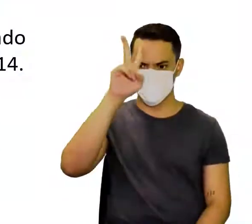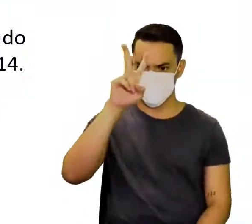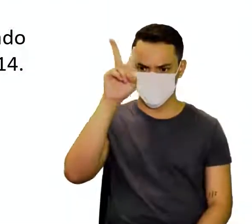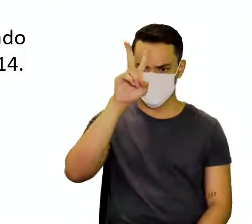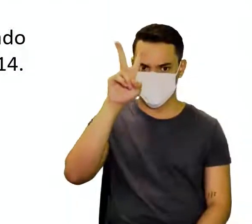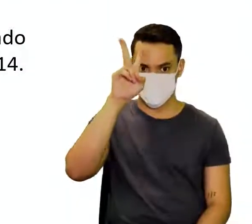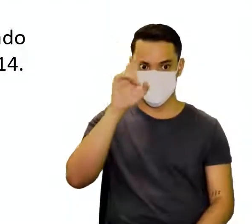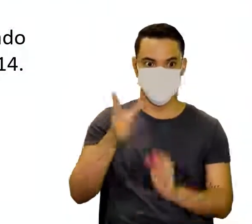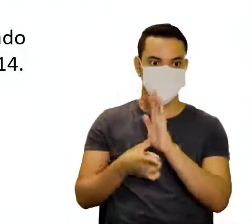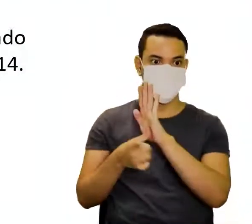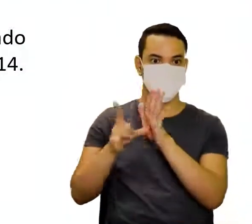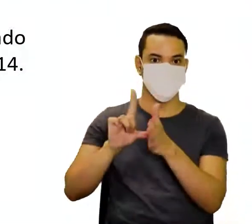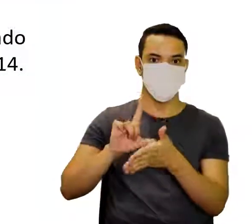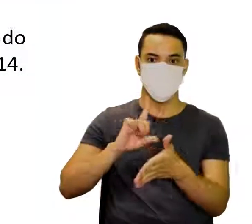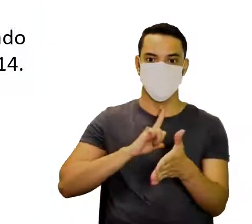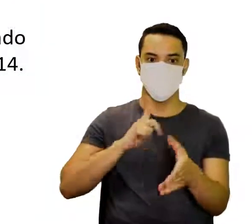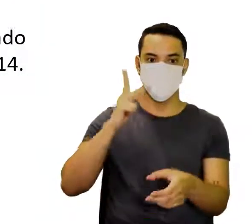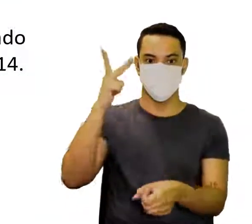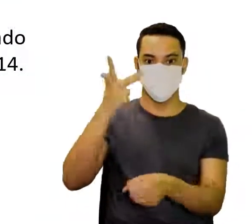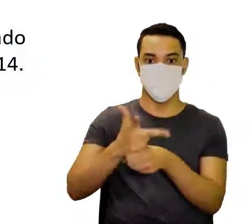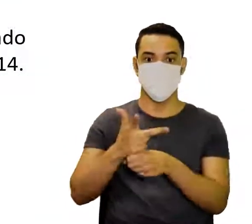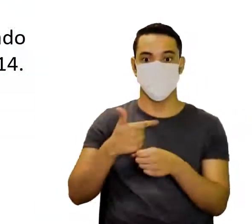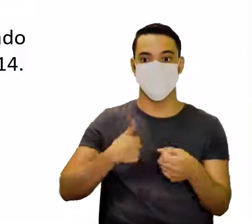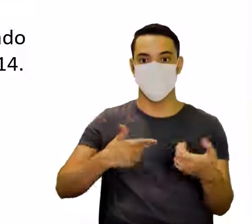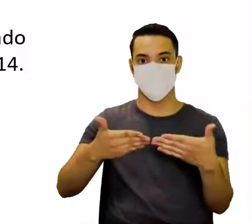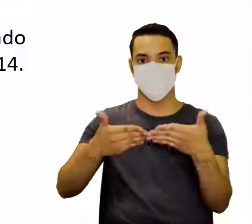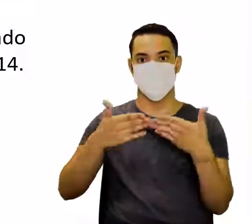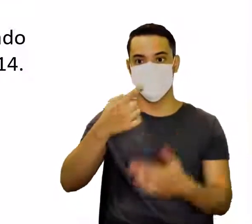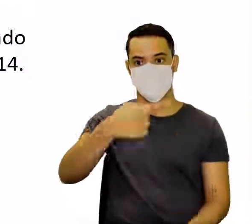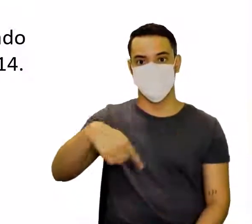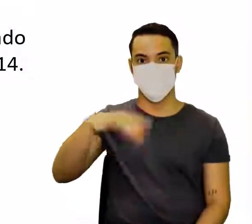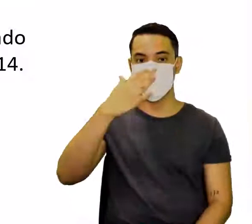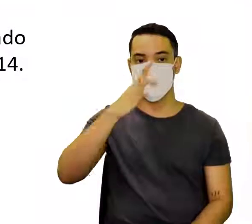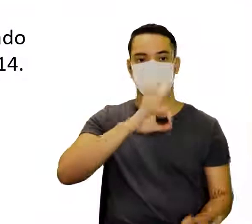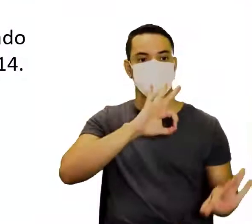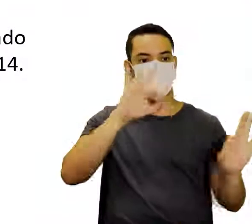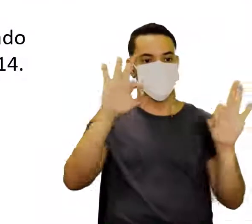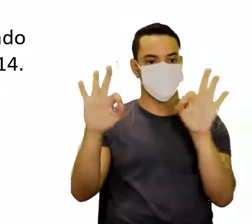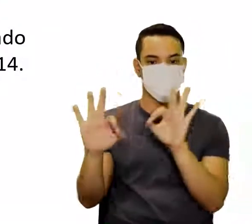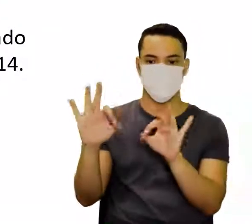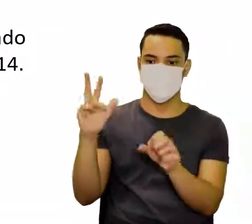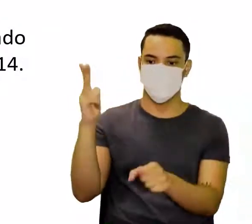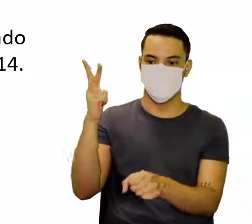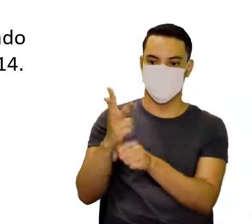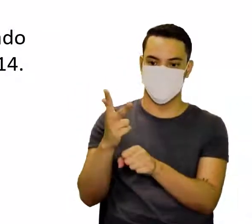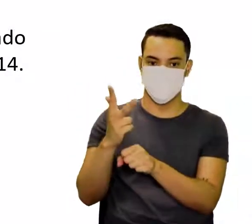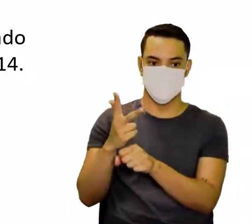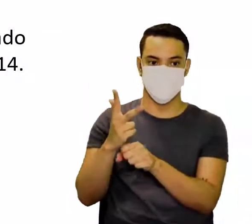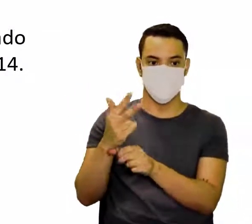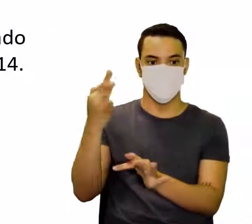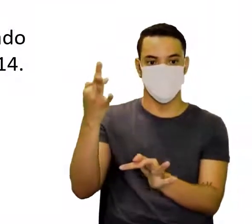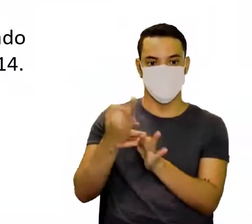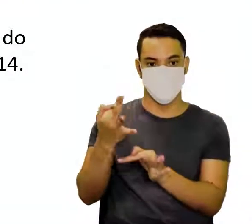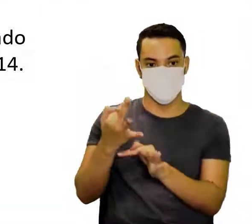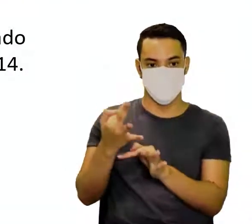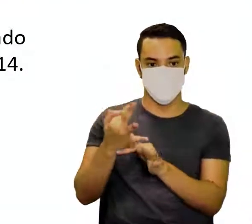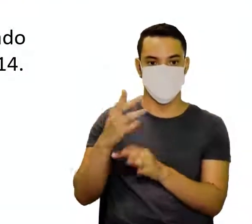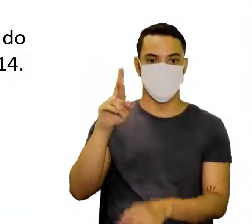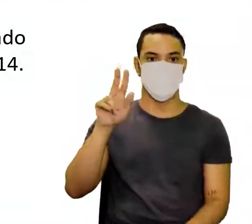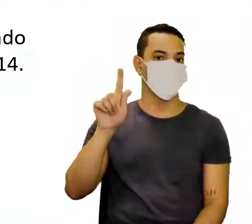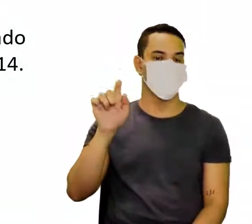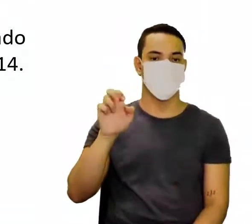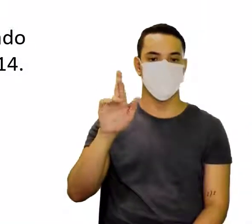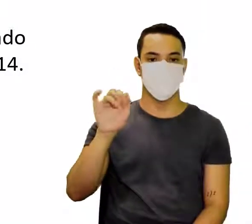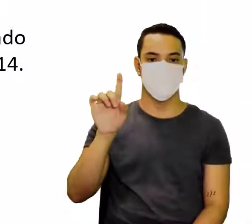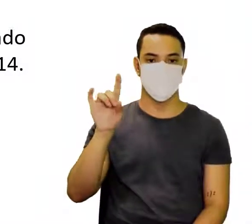do pré-requisito? Eu tinha pedido para vocês assistir o vídeo Física Geradores Elétricos, lá